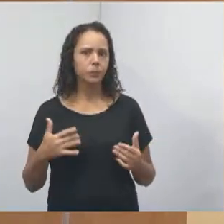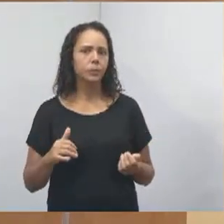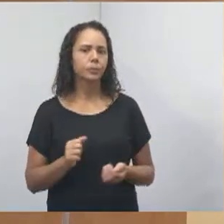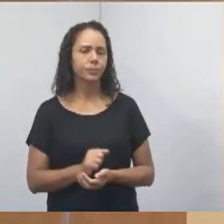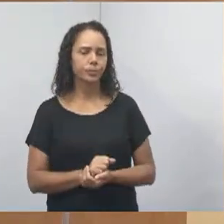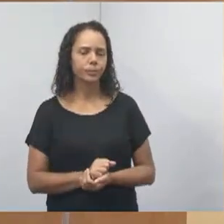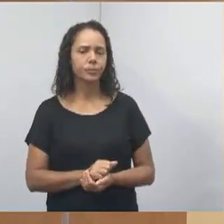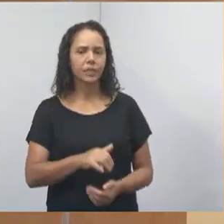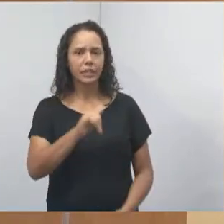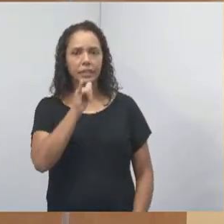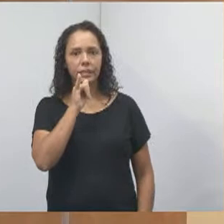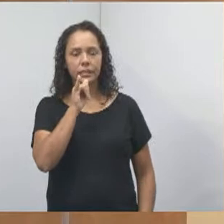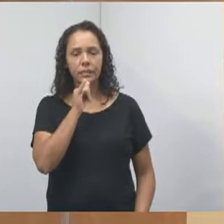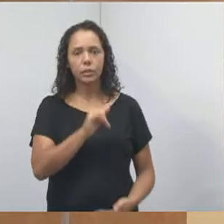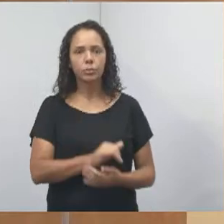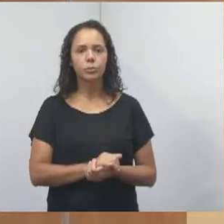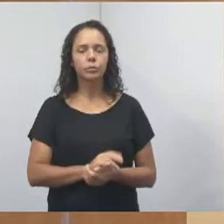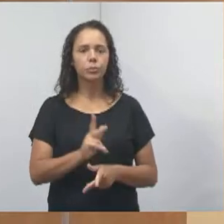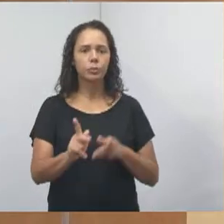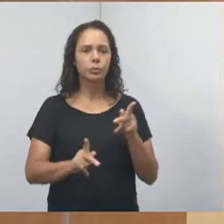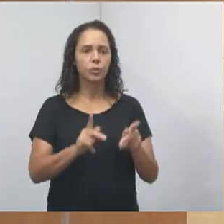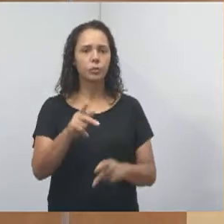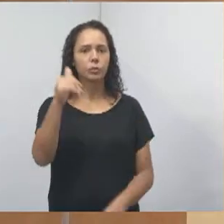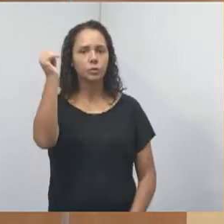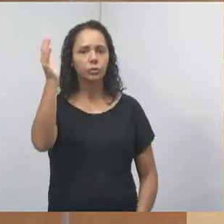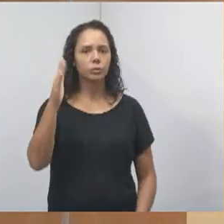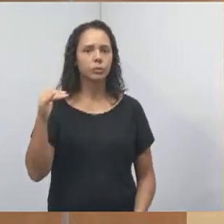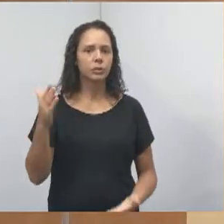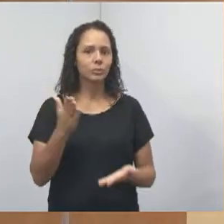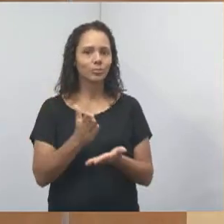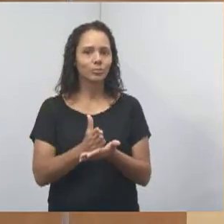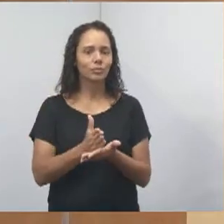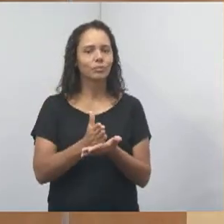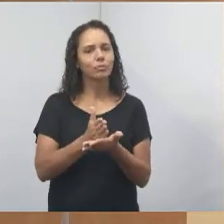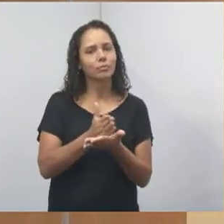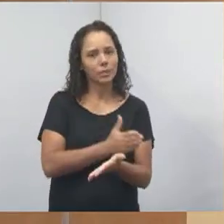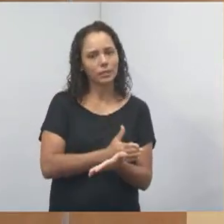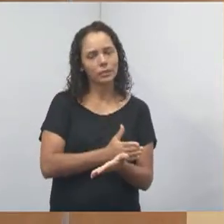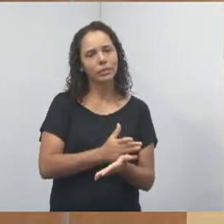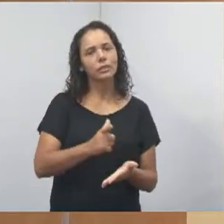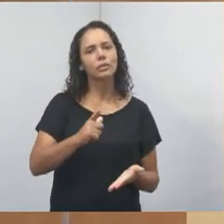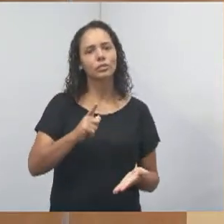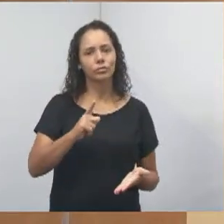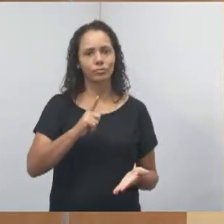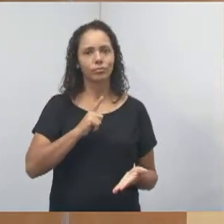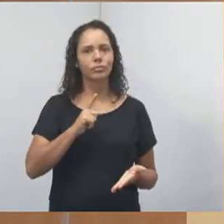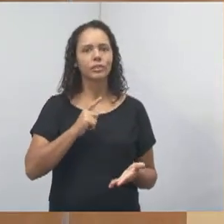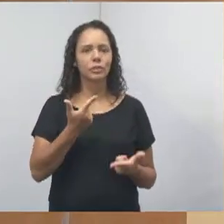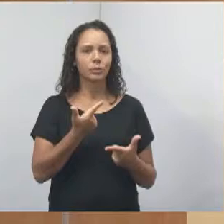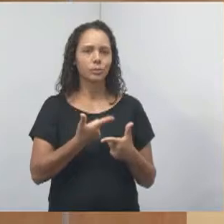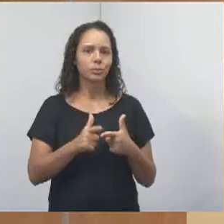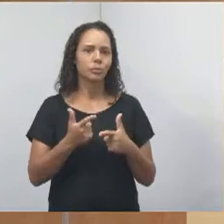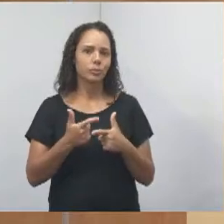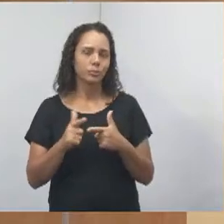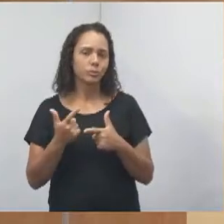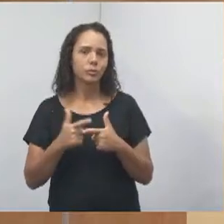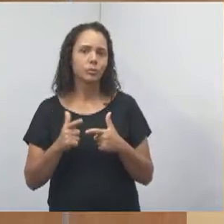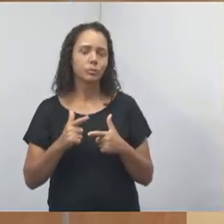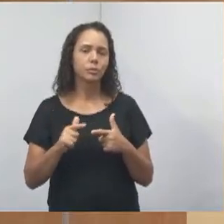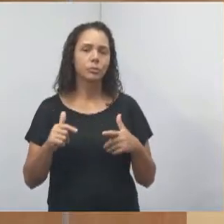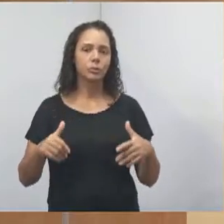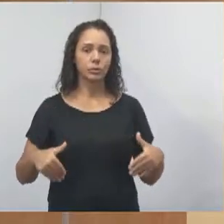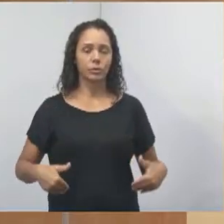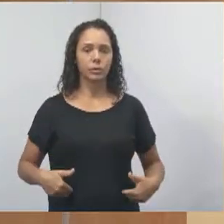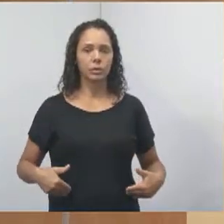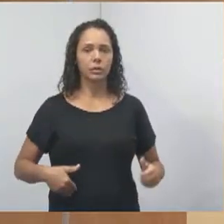mais da metade da população brasileira passa por algum tipo de insegurança alimentar. Dentro dos seus 3 níveis, a